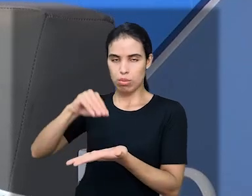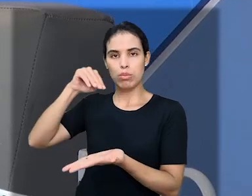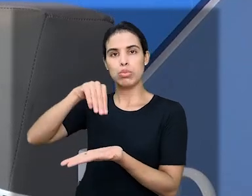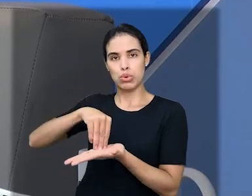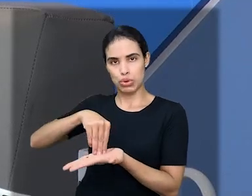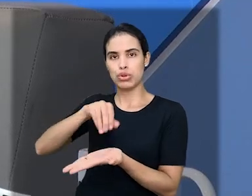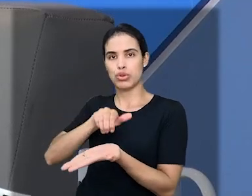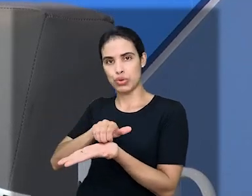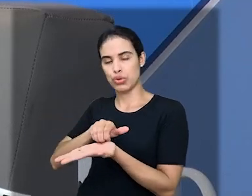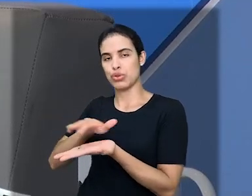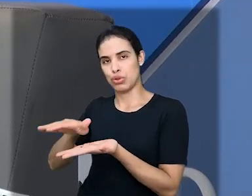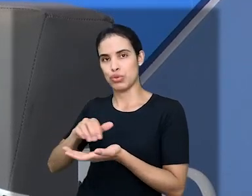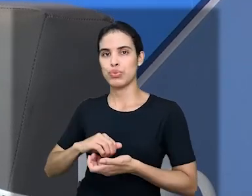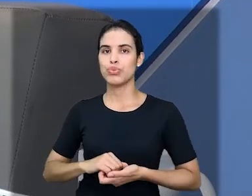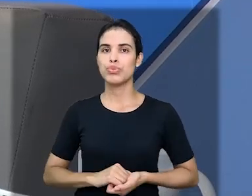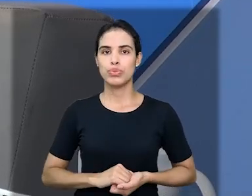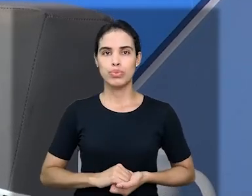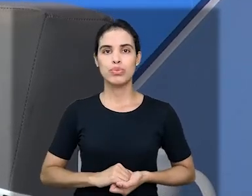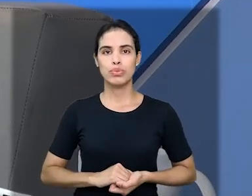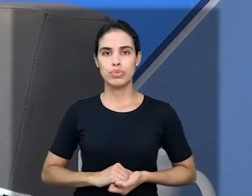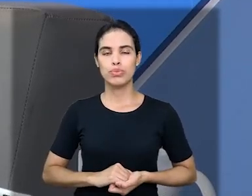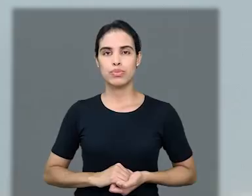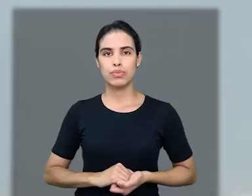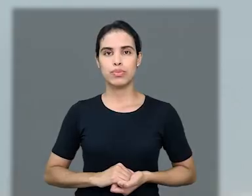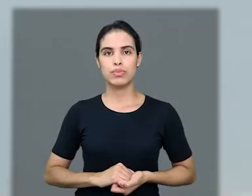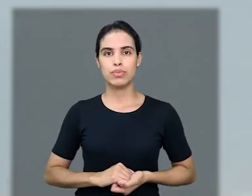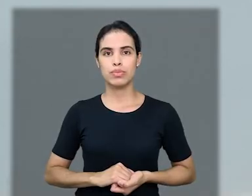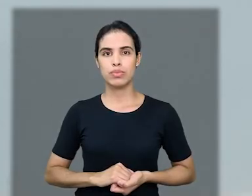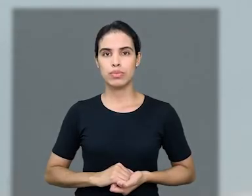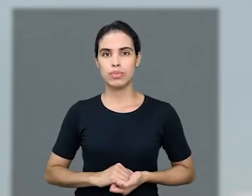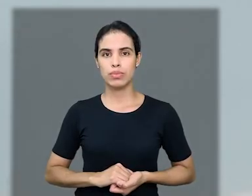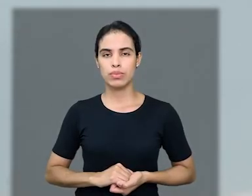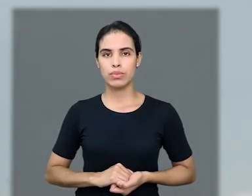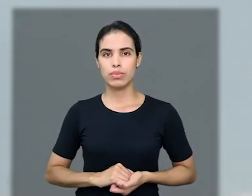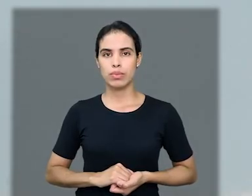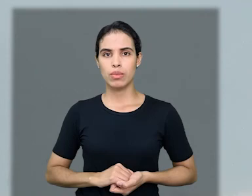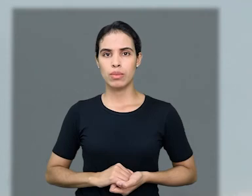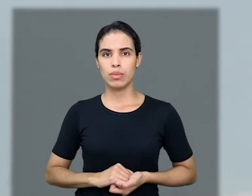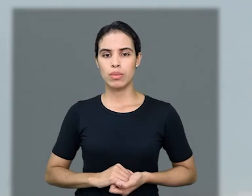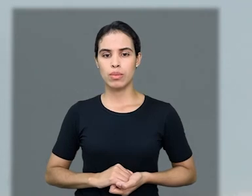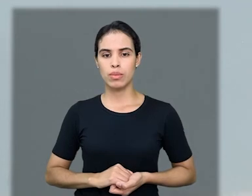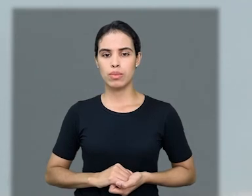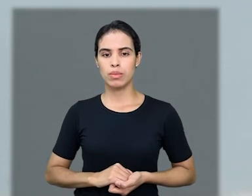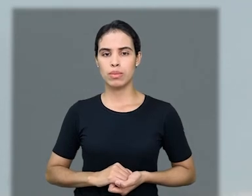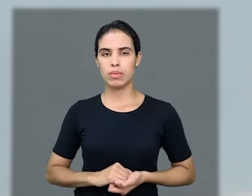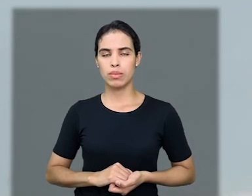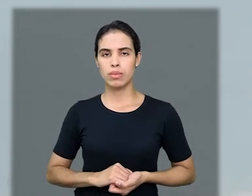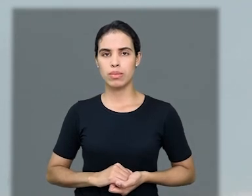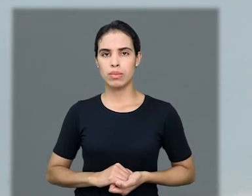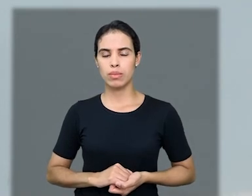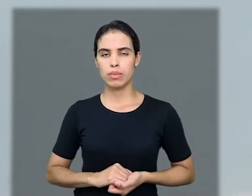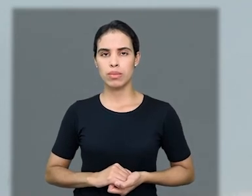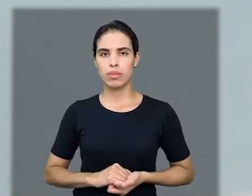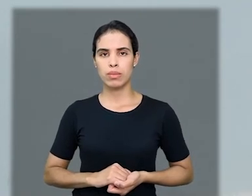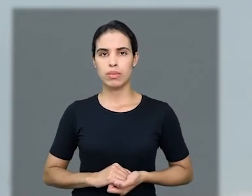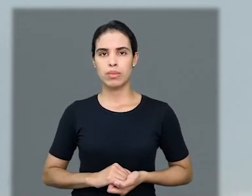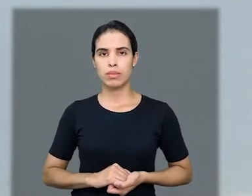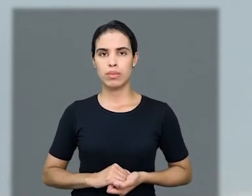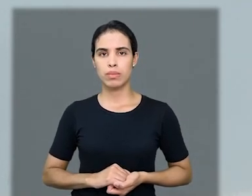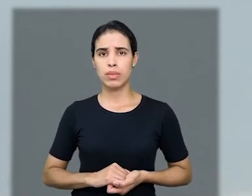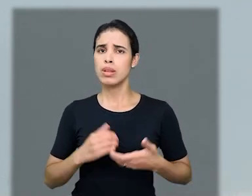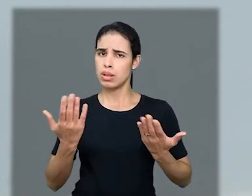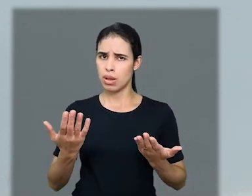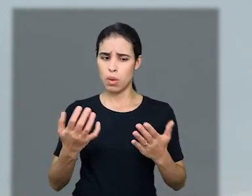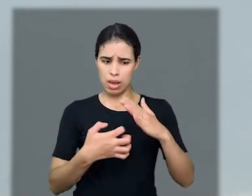gozo, na duração do aviso prévio. Ter uma conduta, né? Você acha que a empresa deve estabelecer